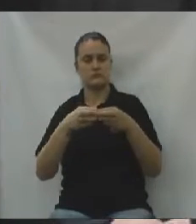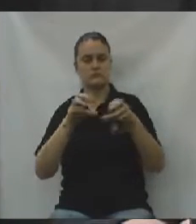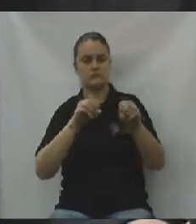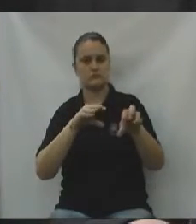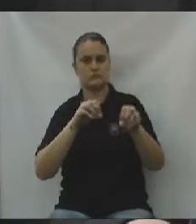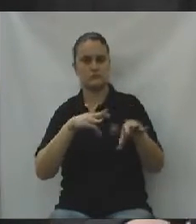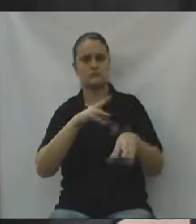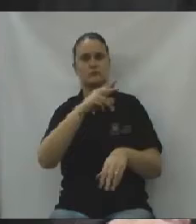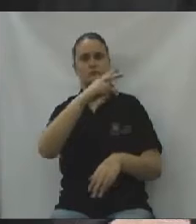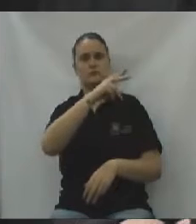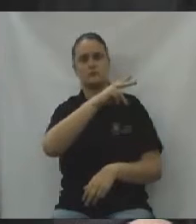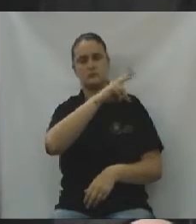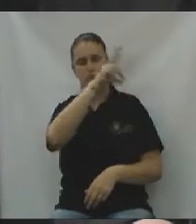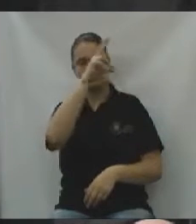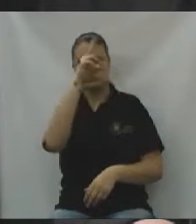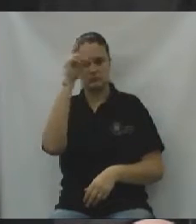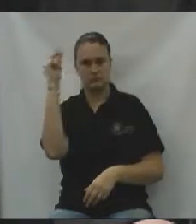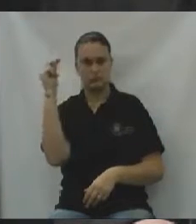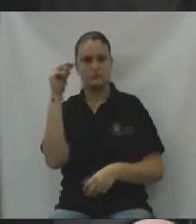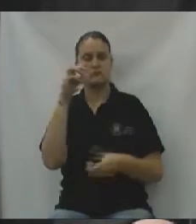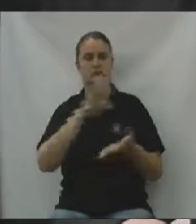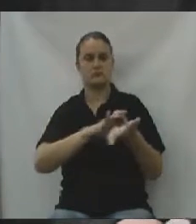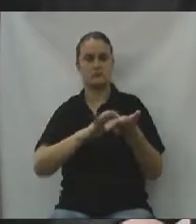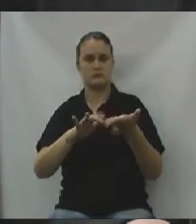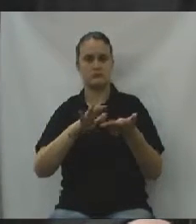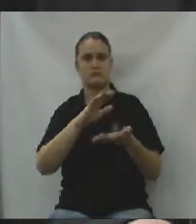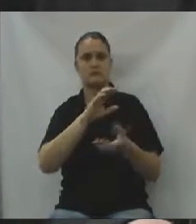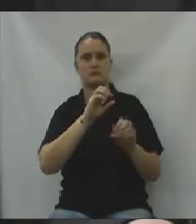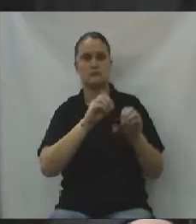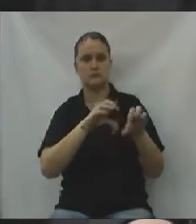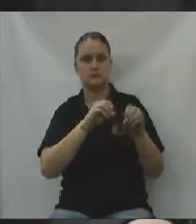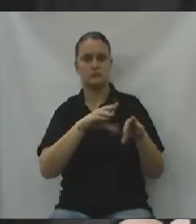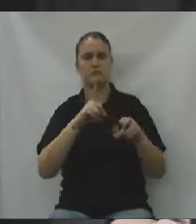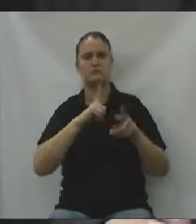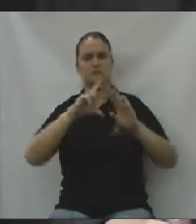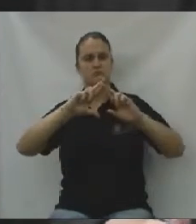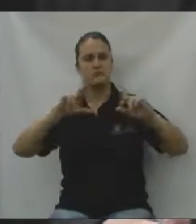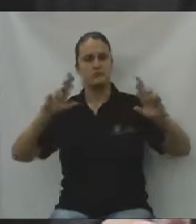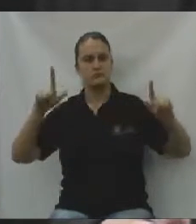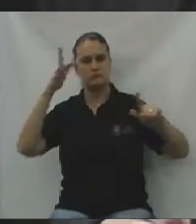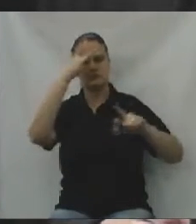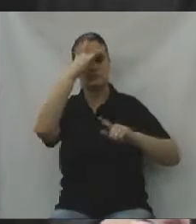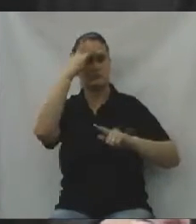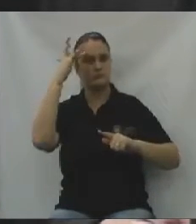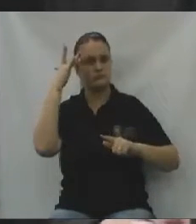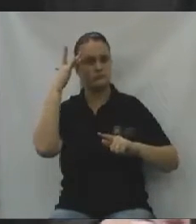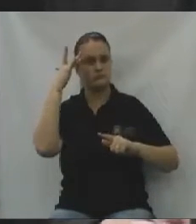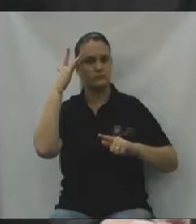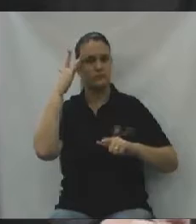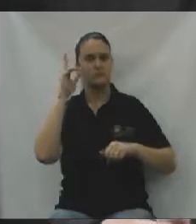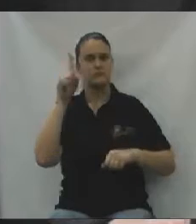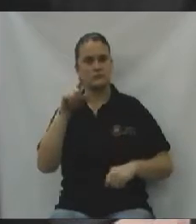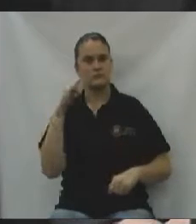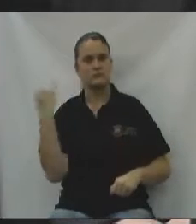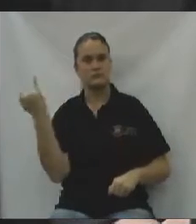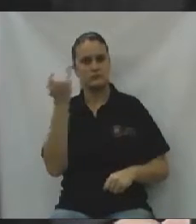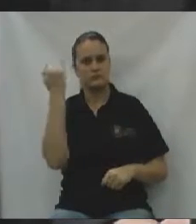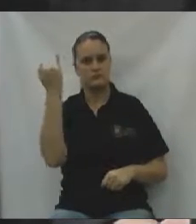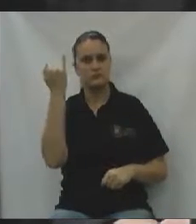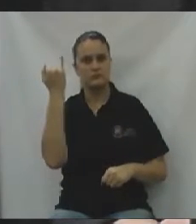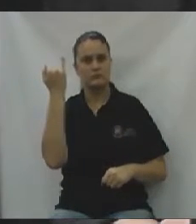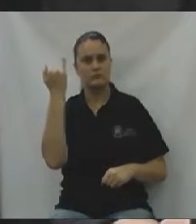prefeitos, secretários de Educação e demais autoridades. Momento importante